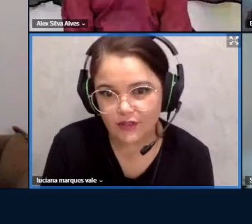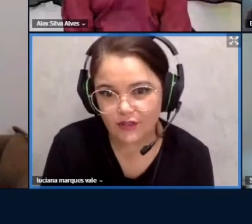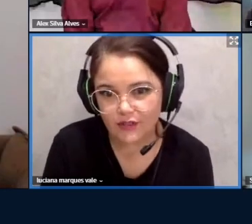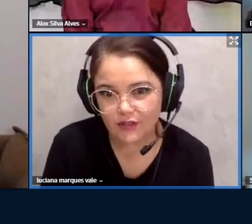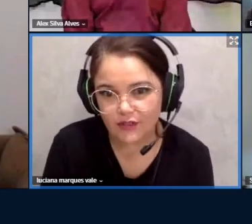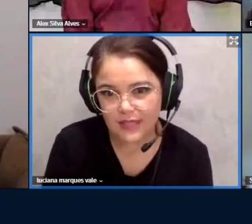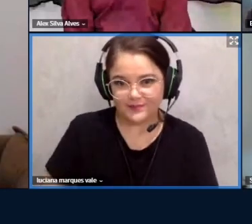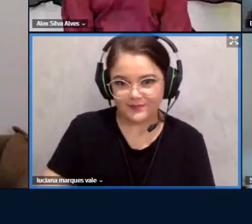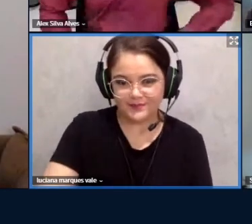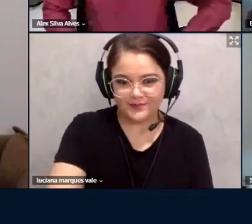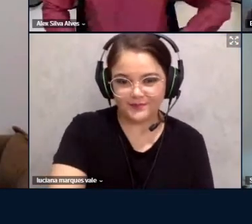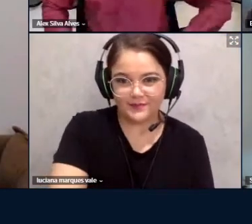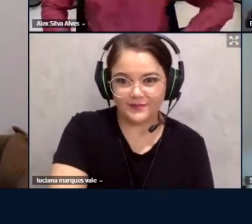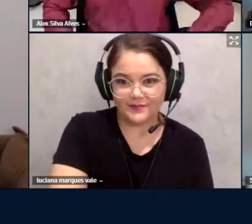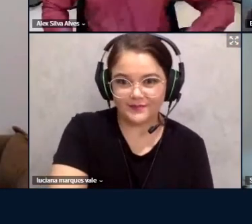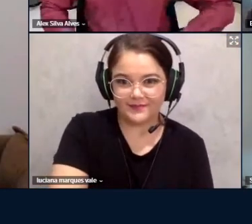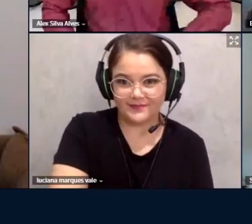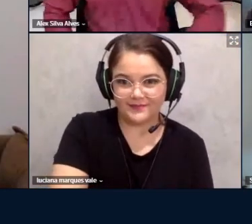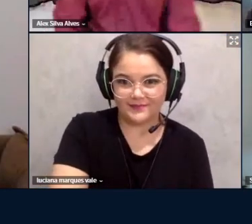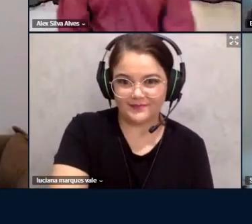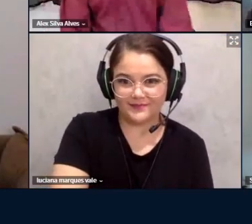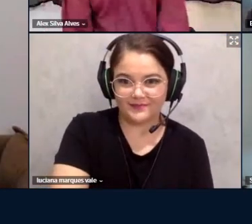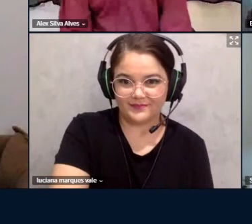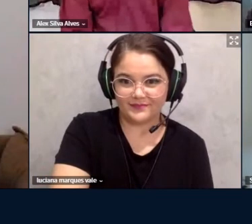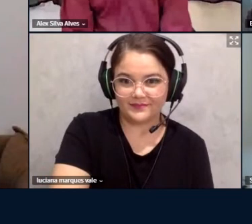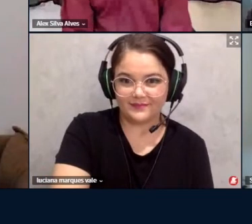entrando novamente.